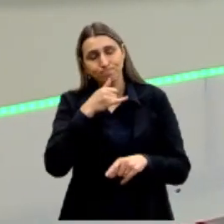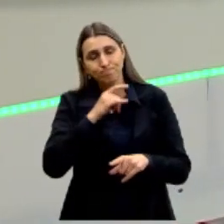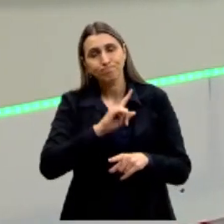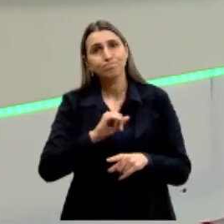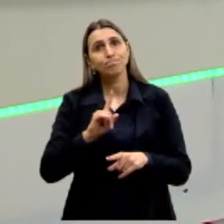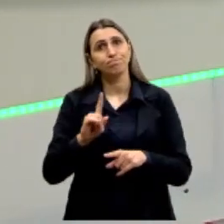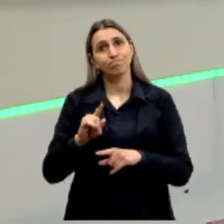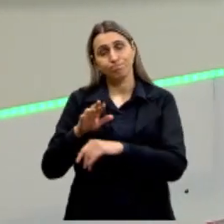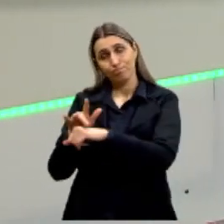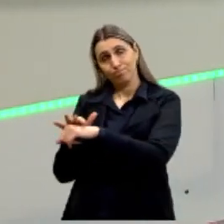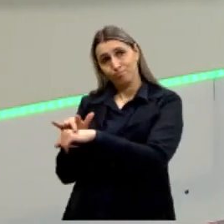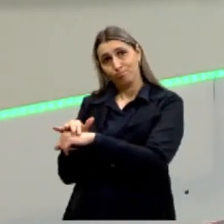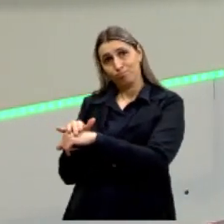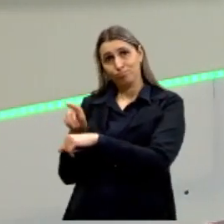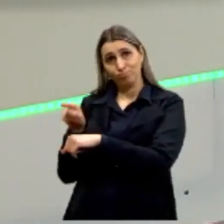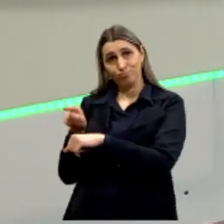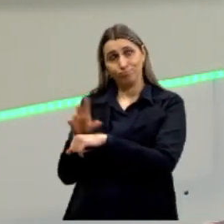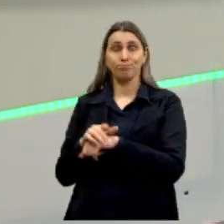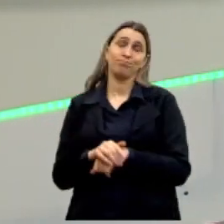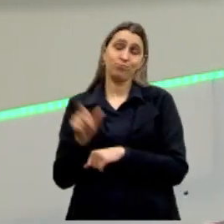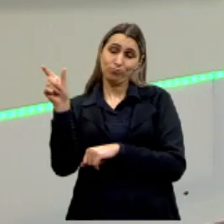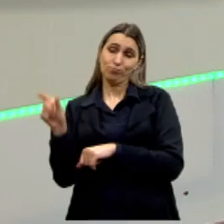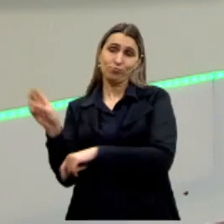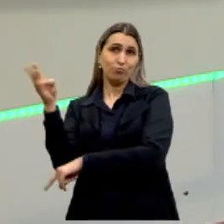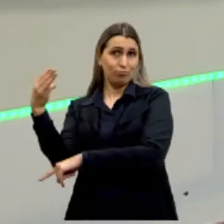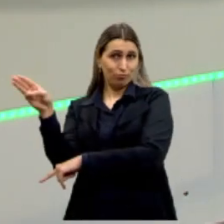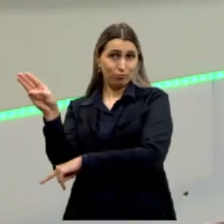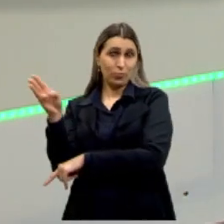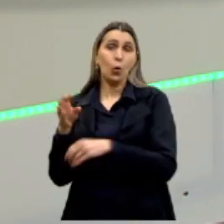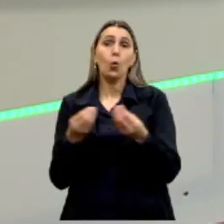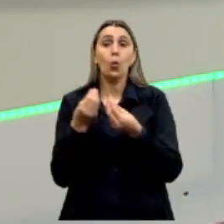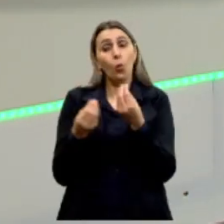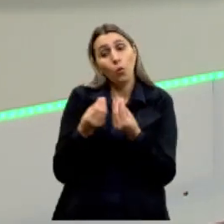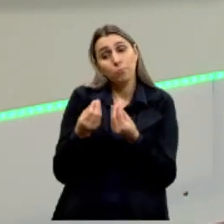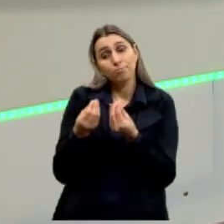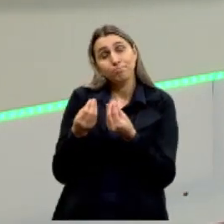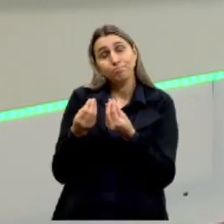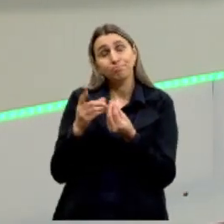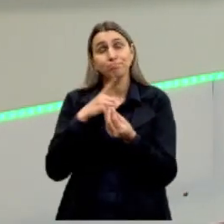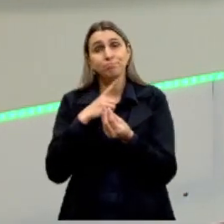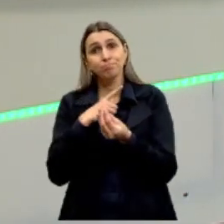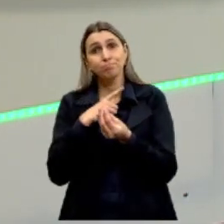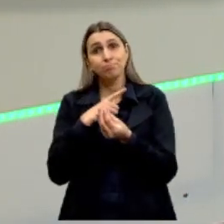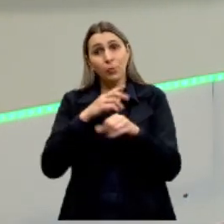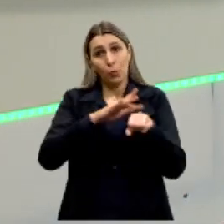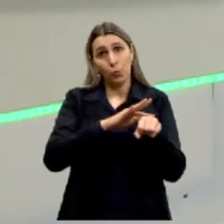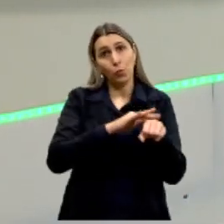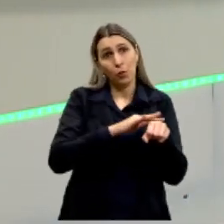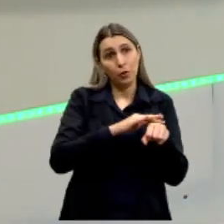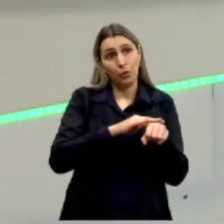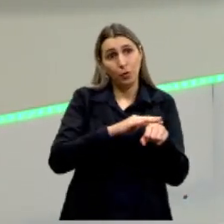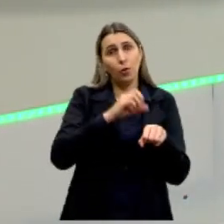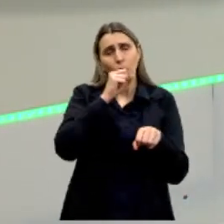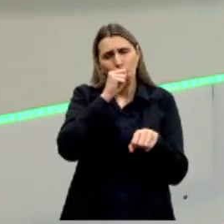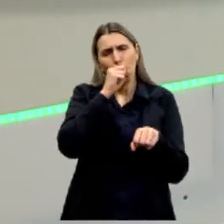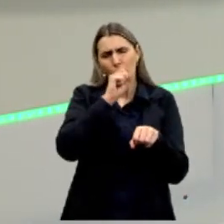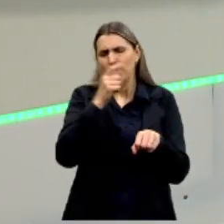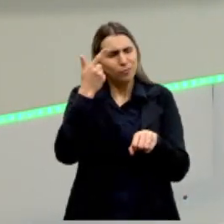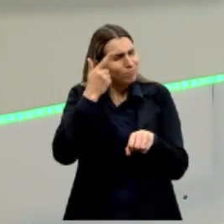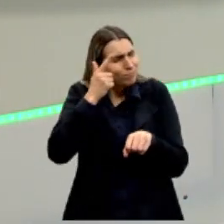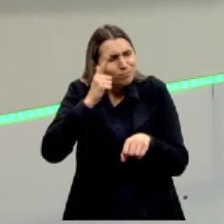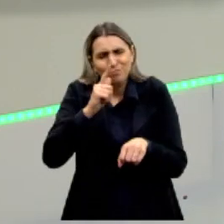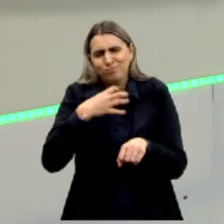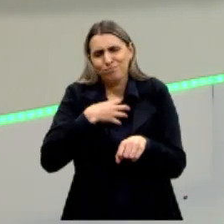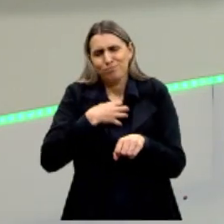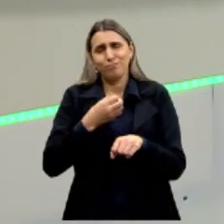ele estava doentinho certo como ele né tinha tuberculose ele não estava se sentindo